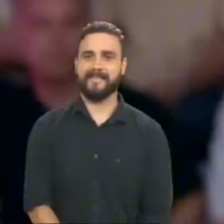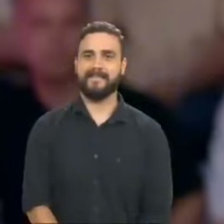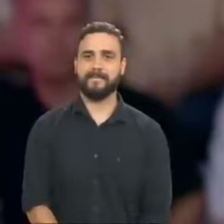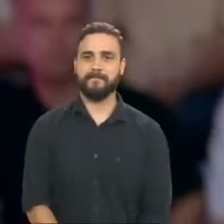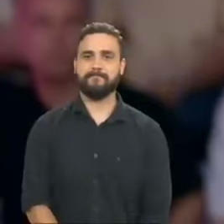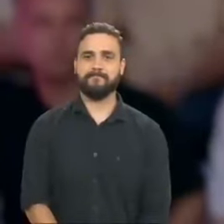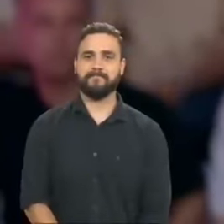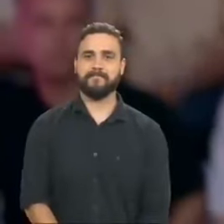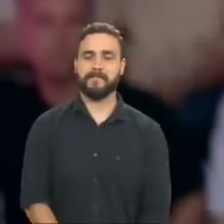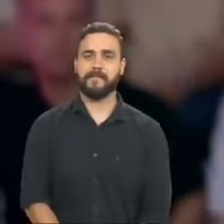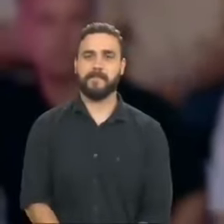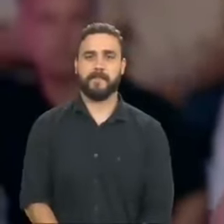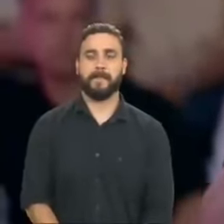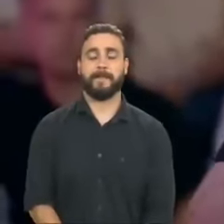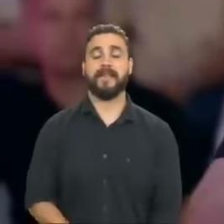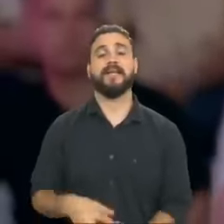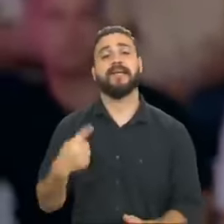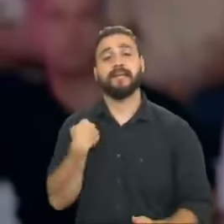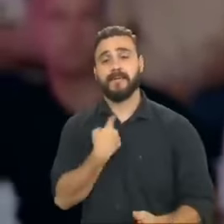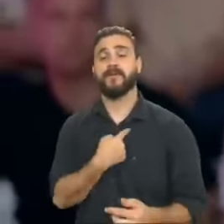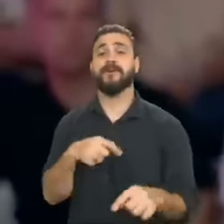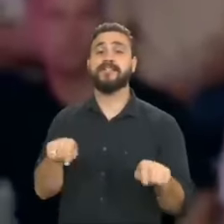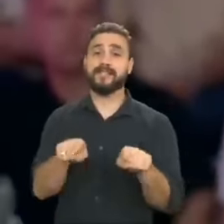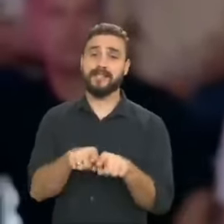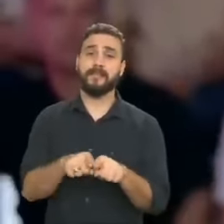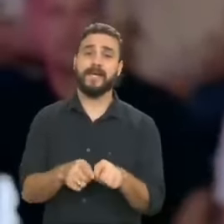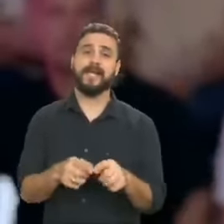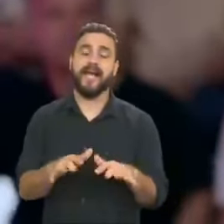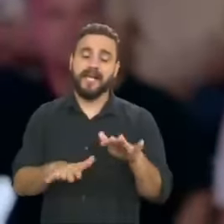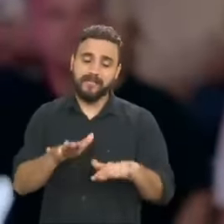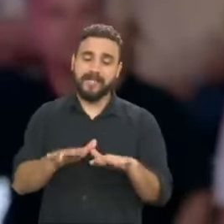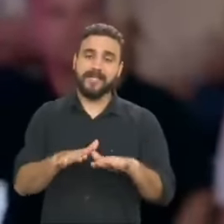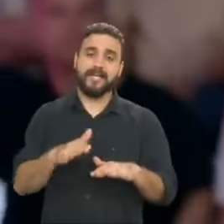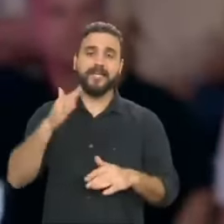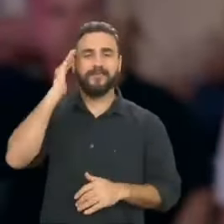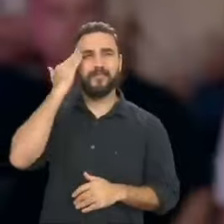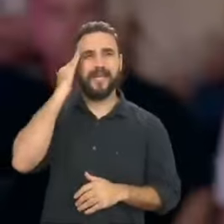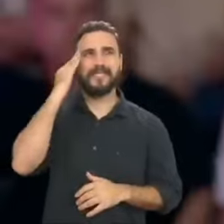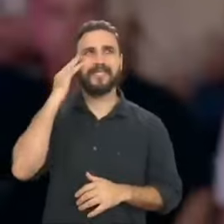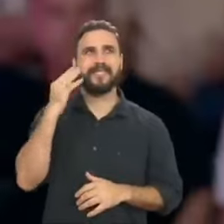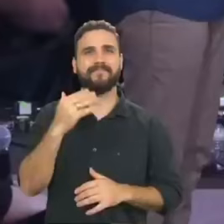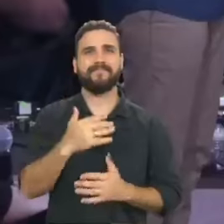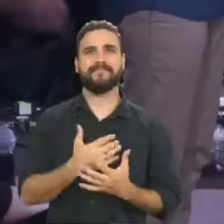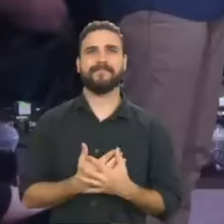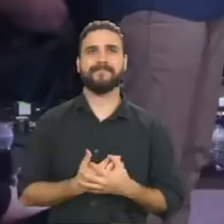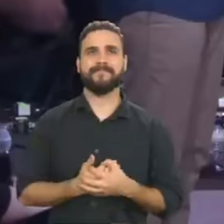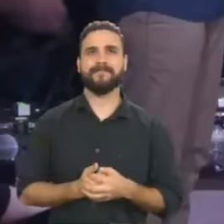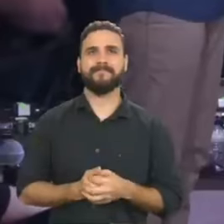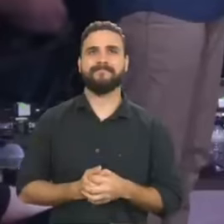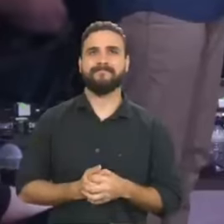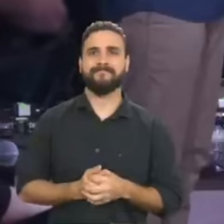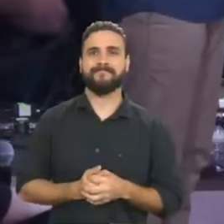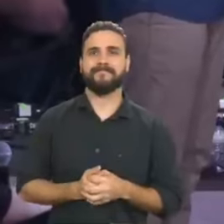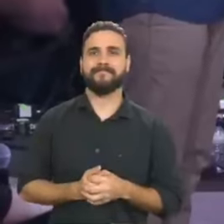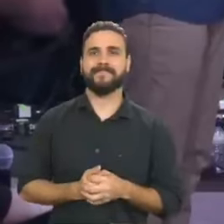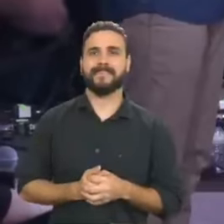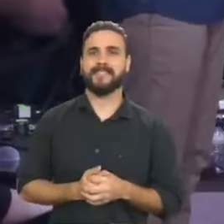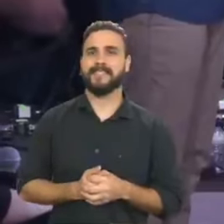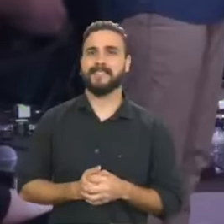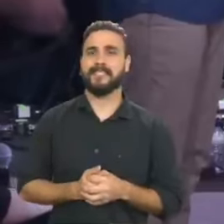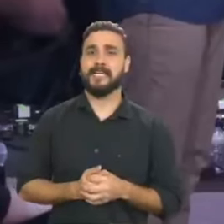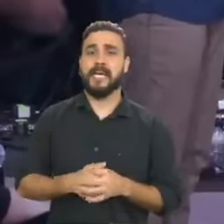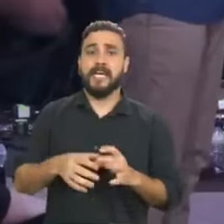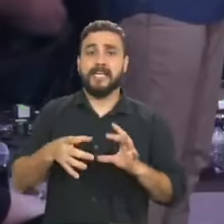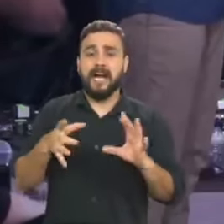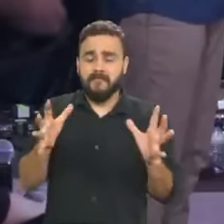a tendência é a gente pensar, talvez, de dentro de uma bolha gospel. Mas isso talvez numa cultura